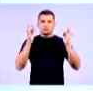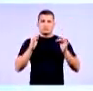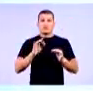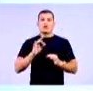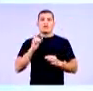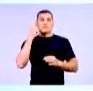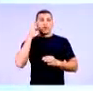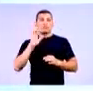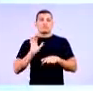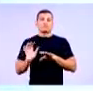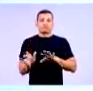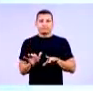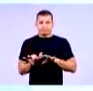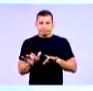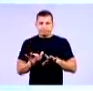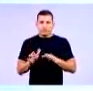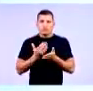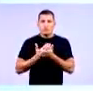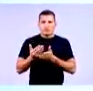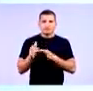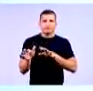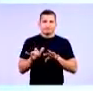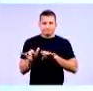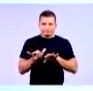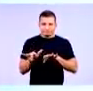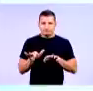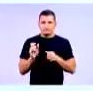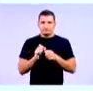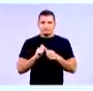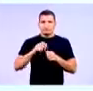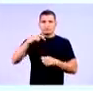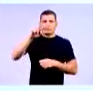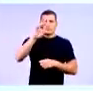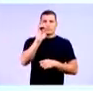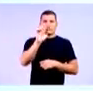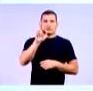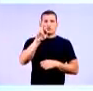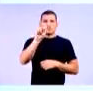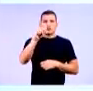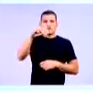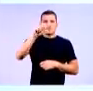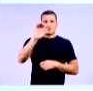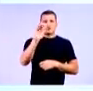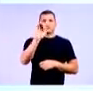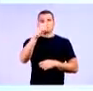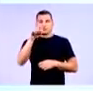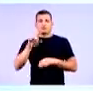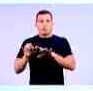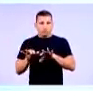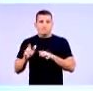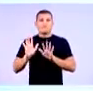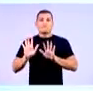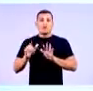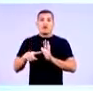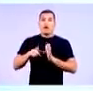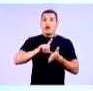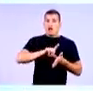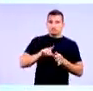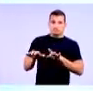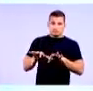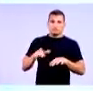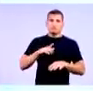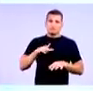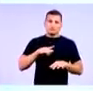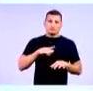programação, ele quer começar logo pela parte da programação. Mas antes da programação tem a etapa de modelagem, que é